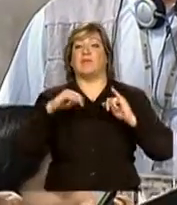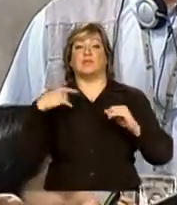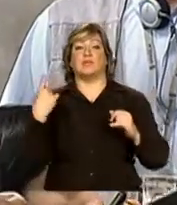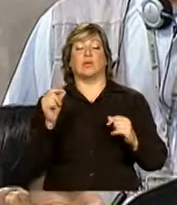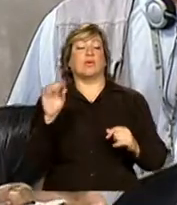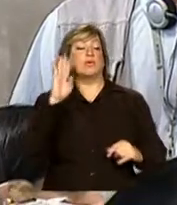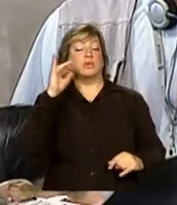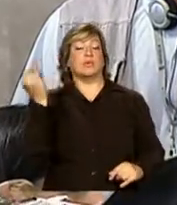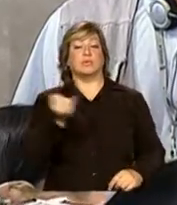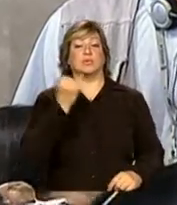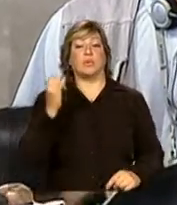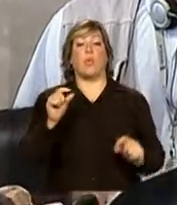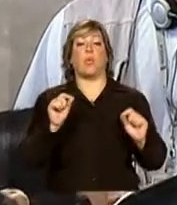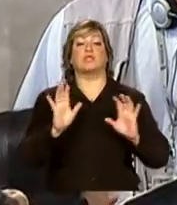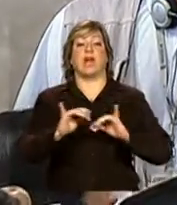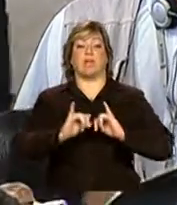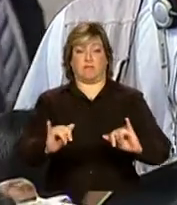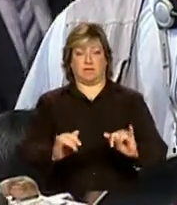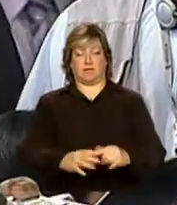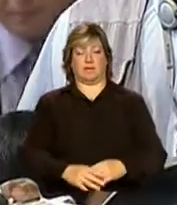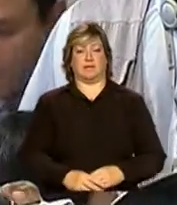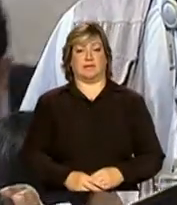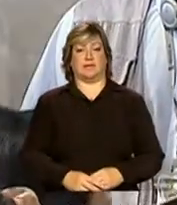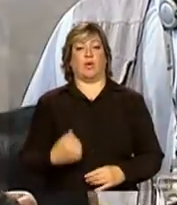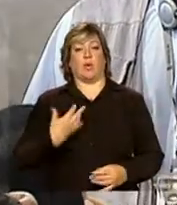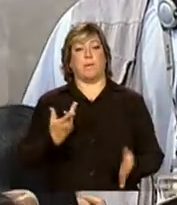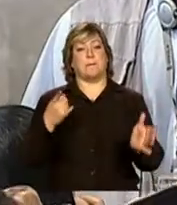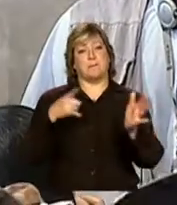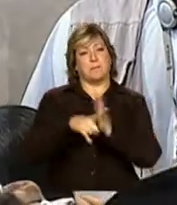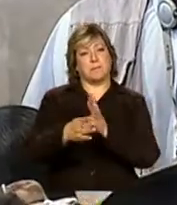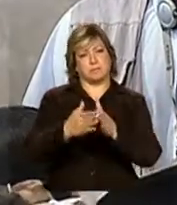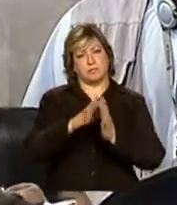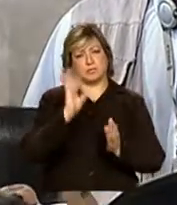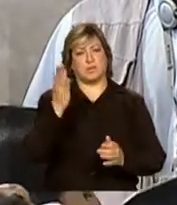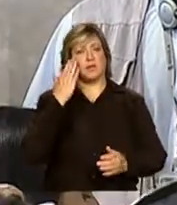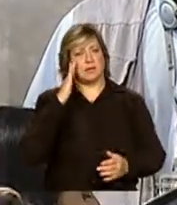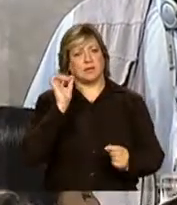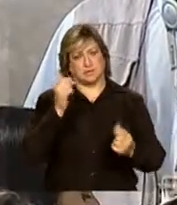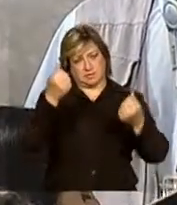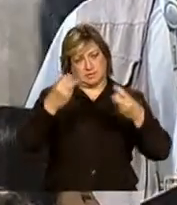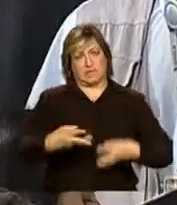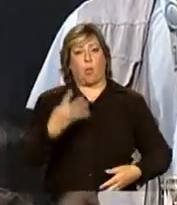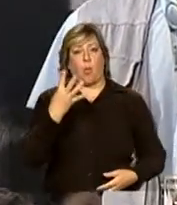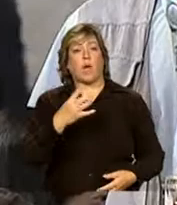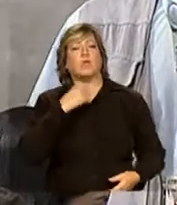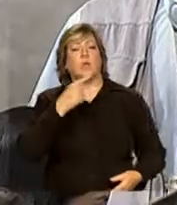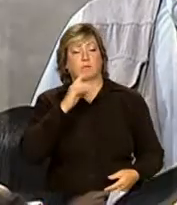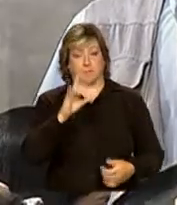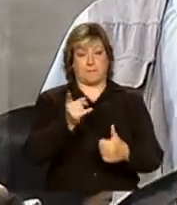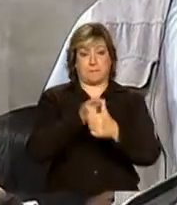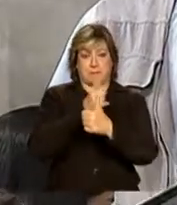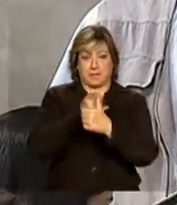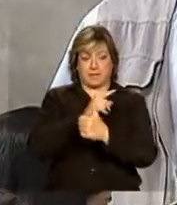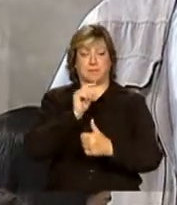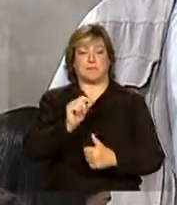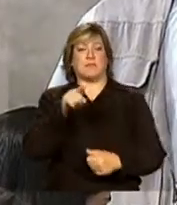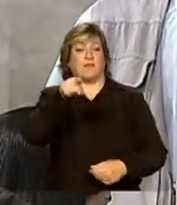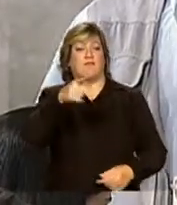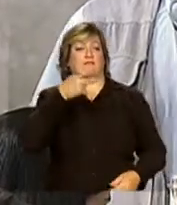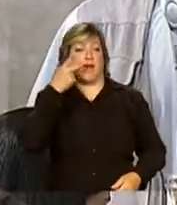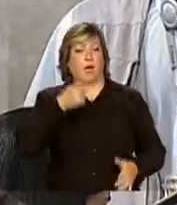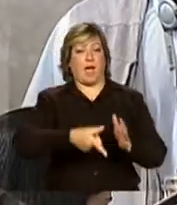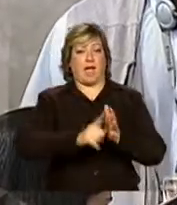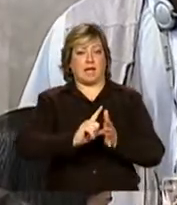assim, a essência do que foi anunciado. Pedir uma compreensão de vocês para esclarecer essas dúvidas. A primeira, o senhor citou,